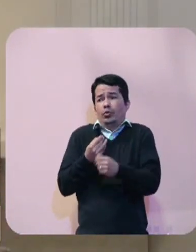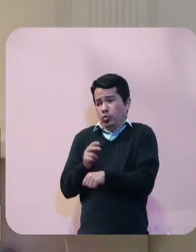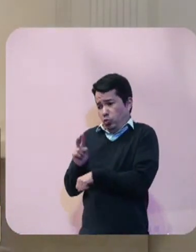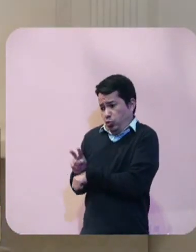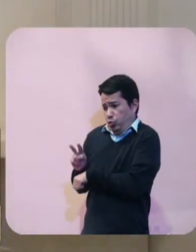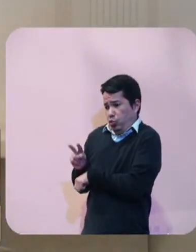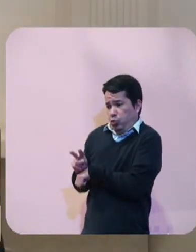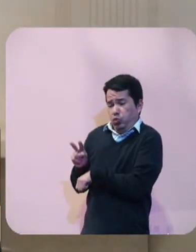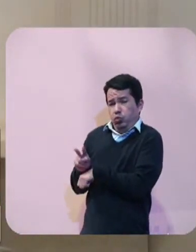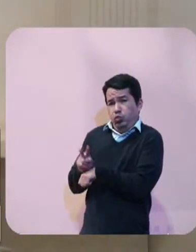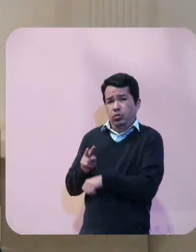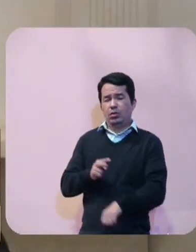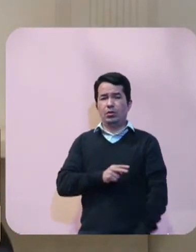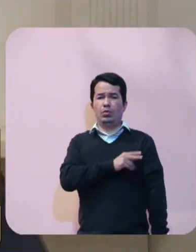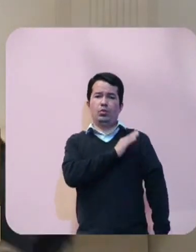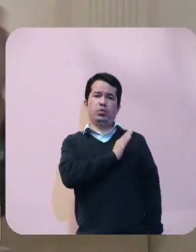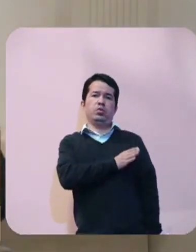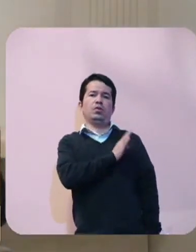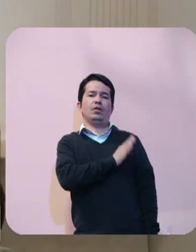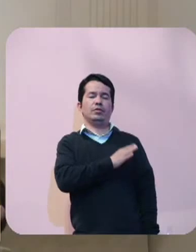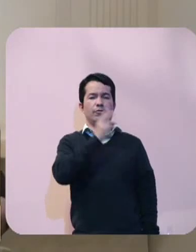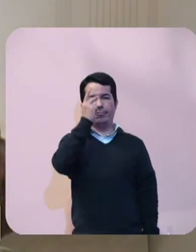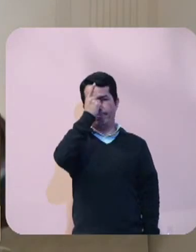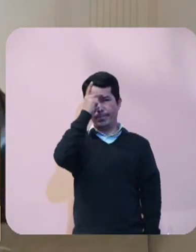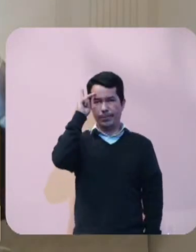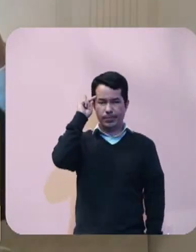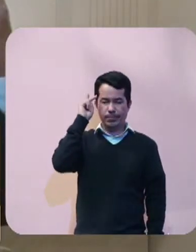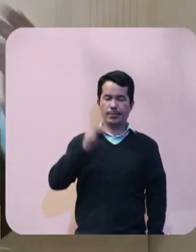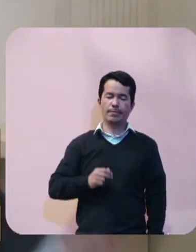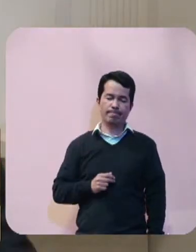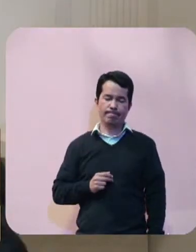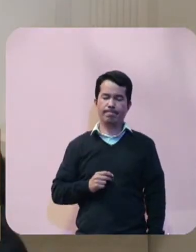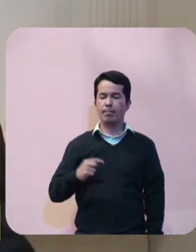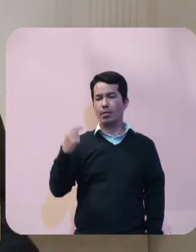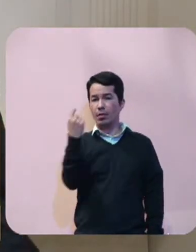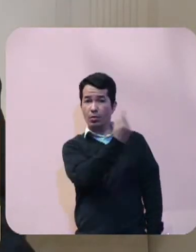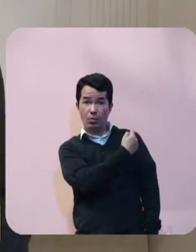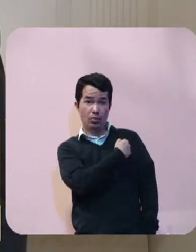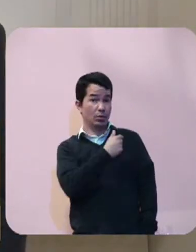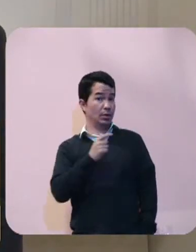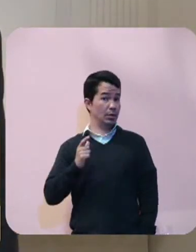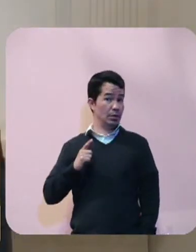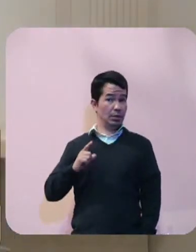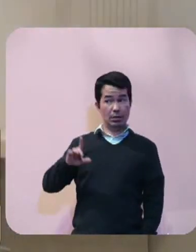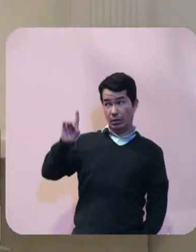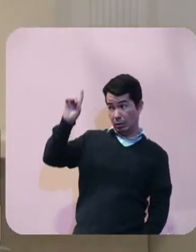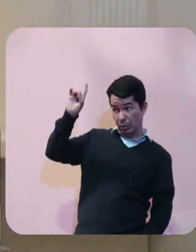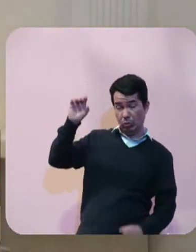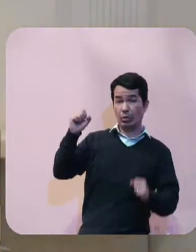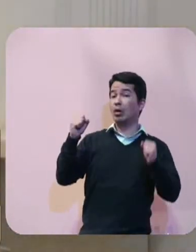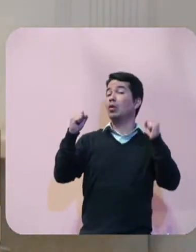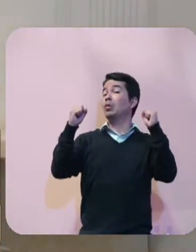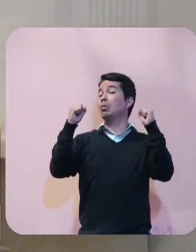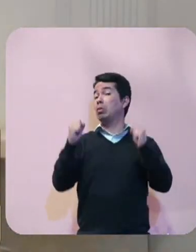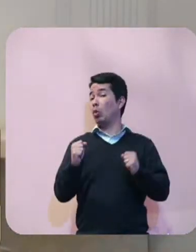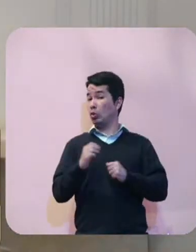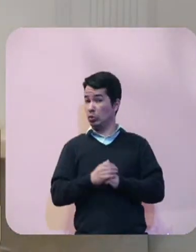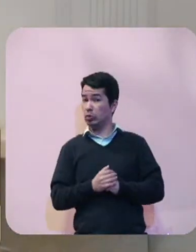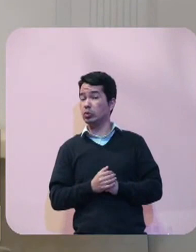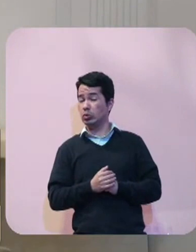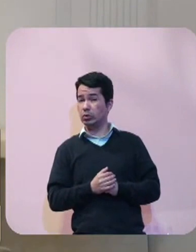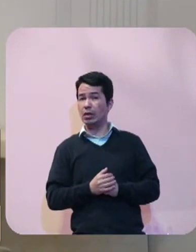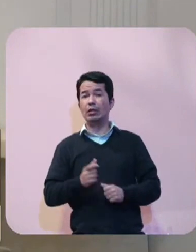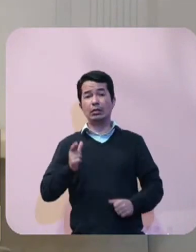Deus todo-poderoso que intervém e a gente precisa aprender a orar por eles. E então a Bíblia vai dizer em